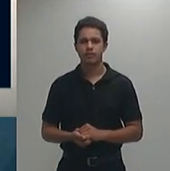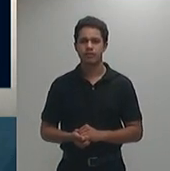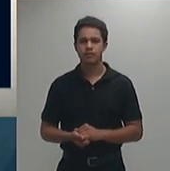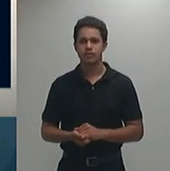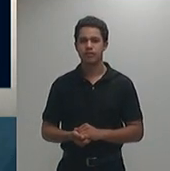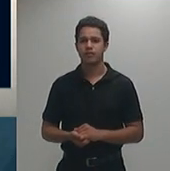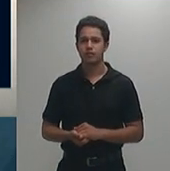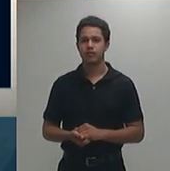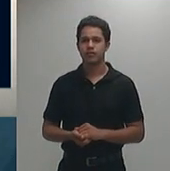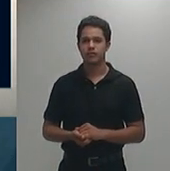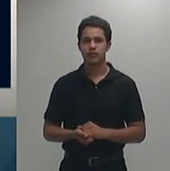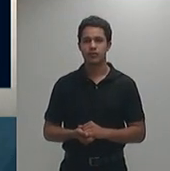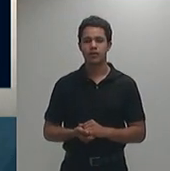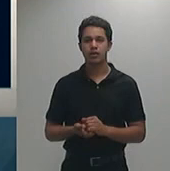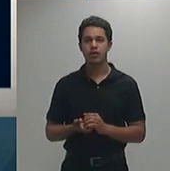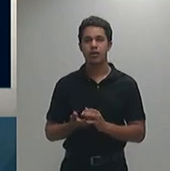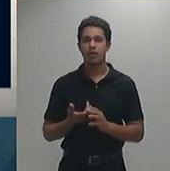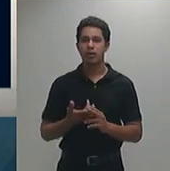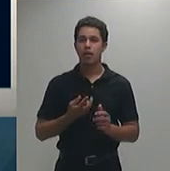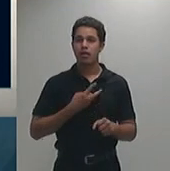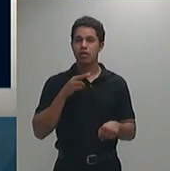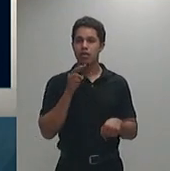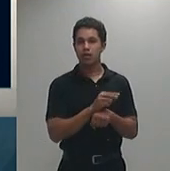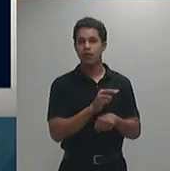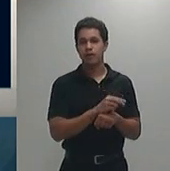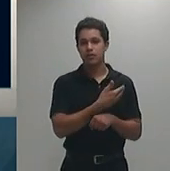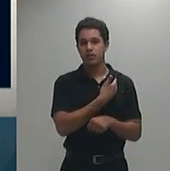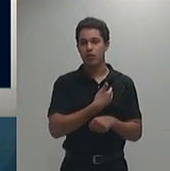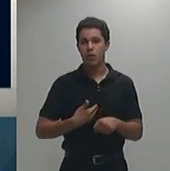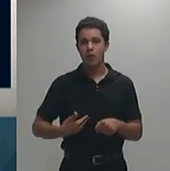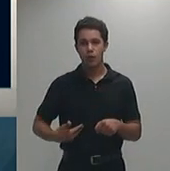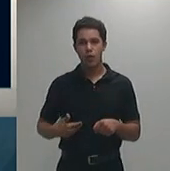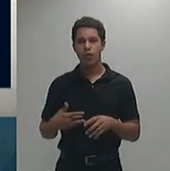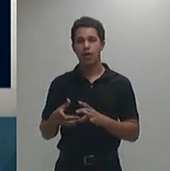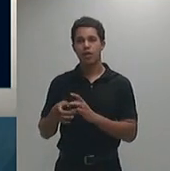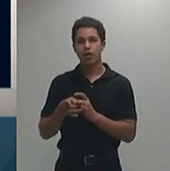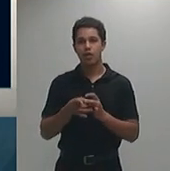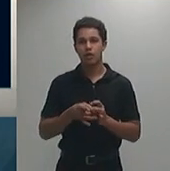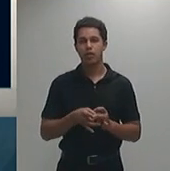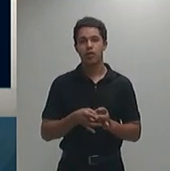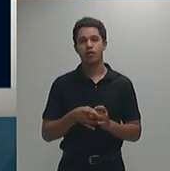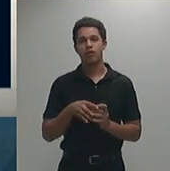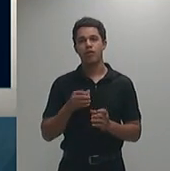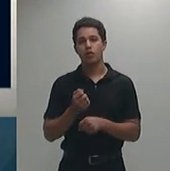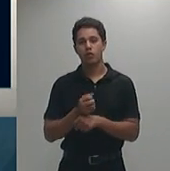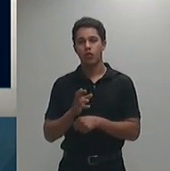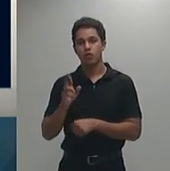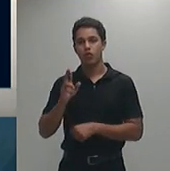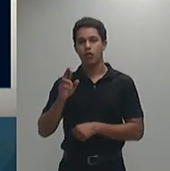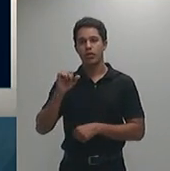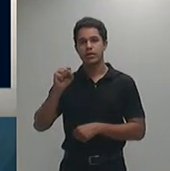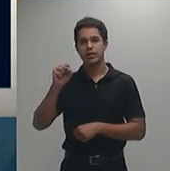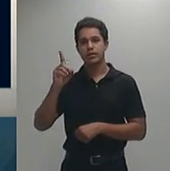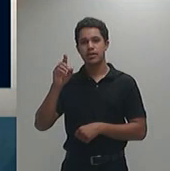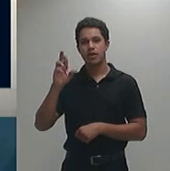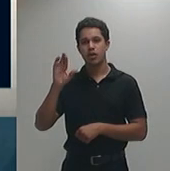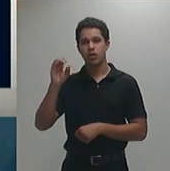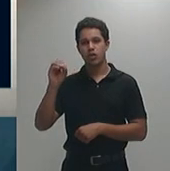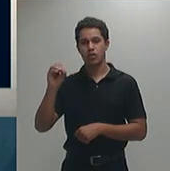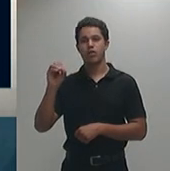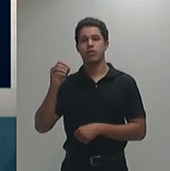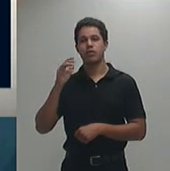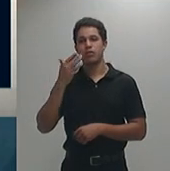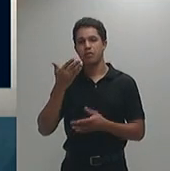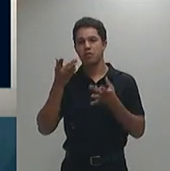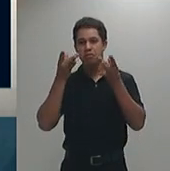pela pela Defensoria Pública da União dr Sandro Gomes Pereira Júnior o presencial eu